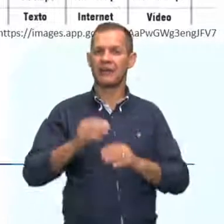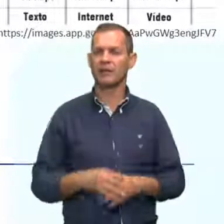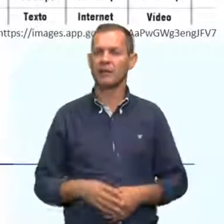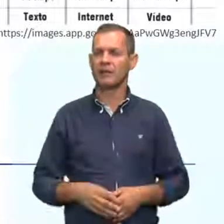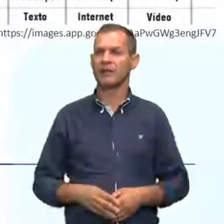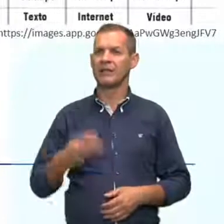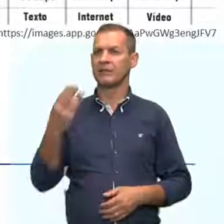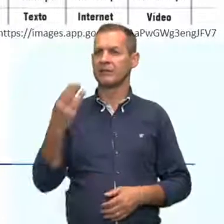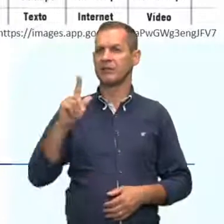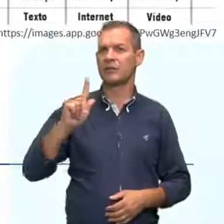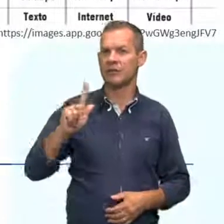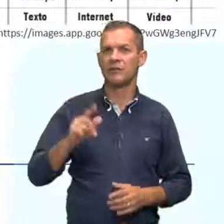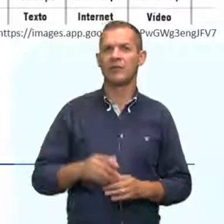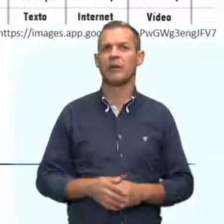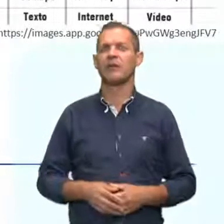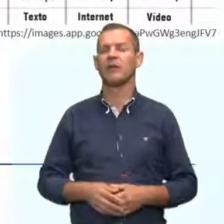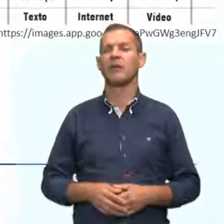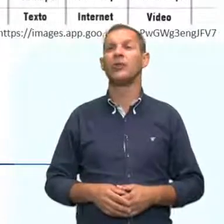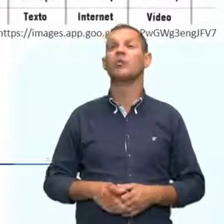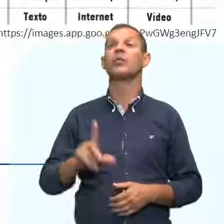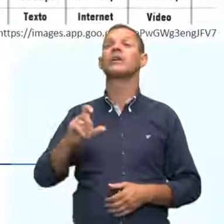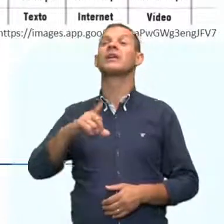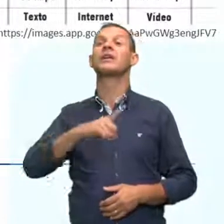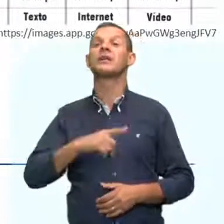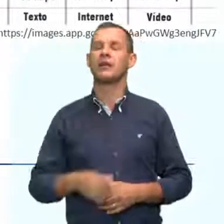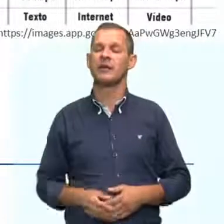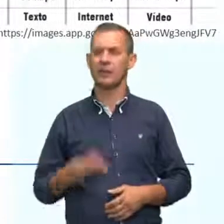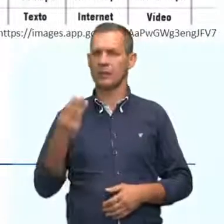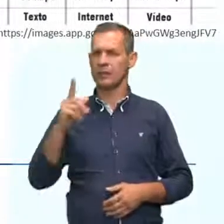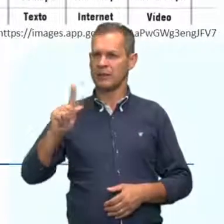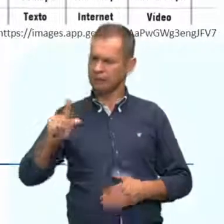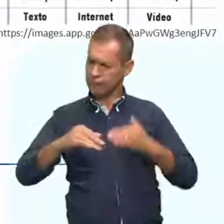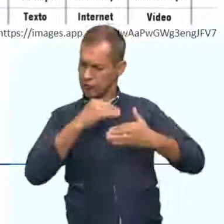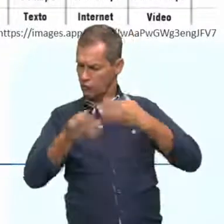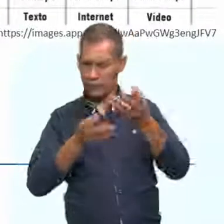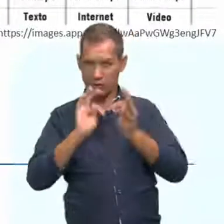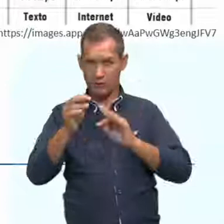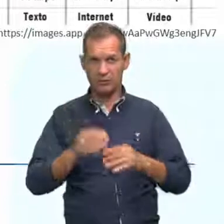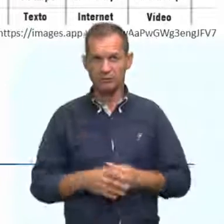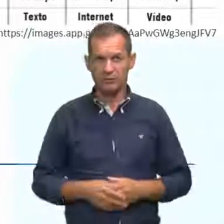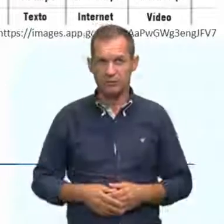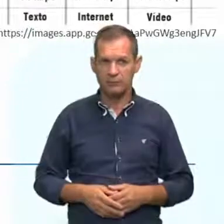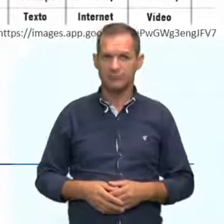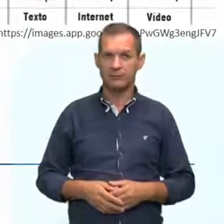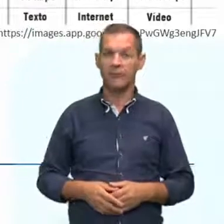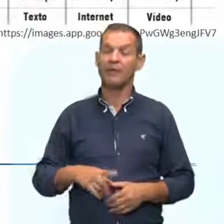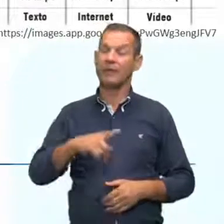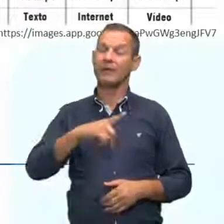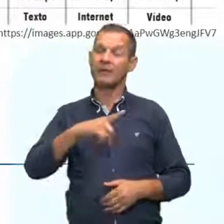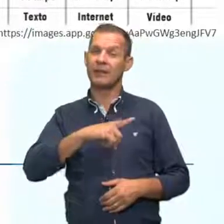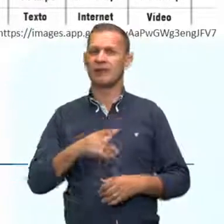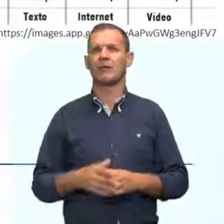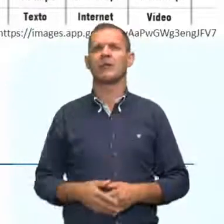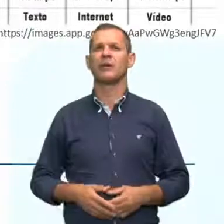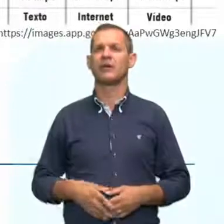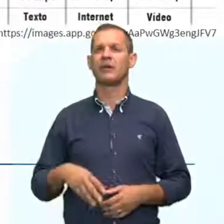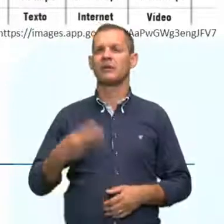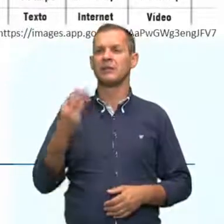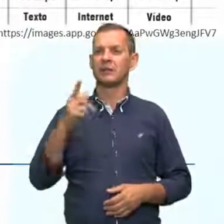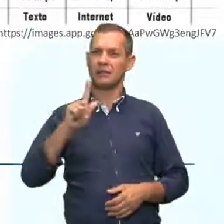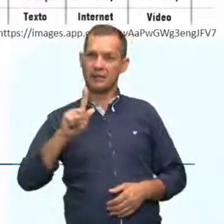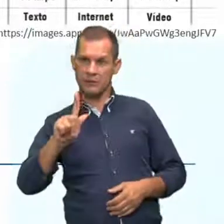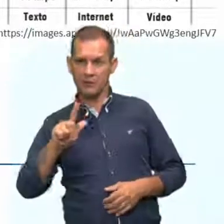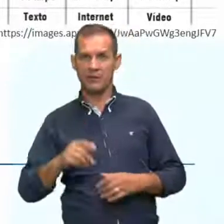de terceira geração, o que ela trouxe de avanço tecnológico? Falando de 3G.